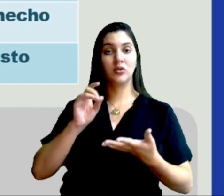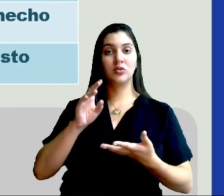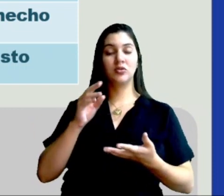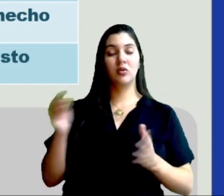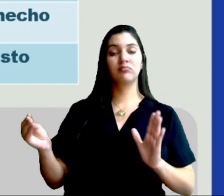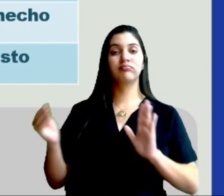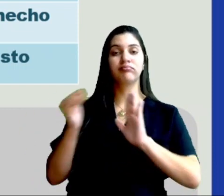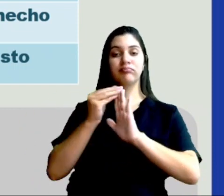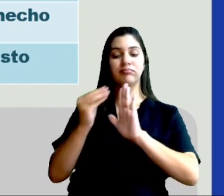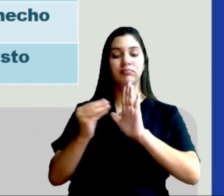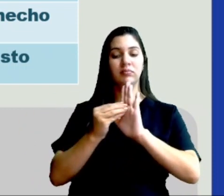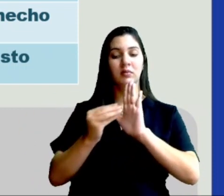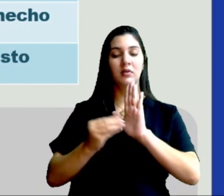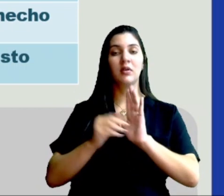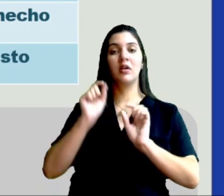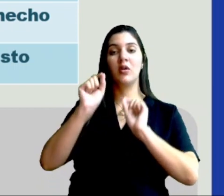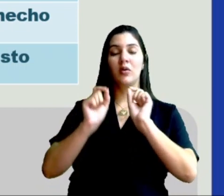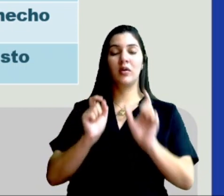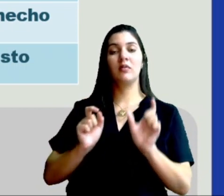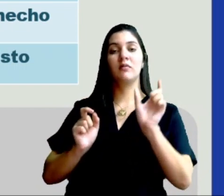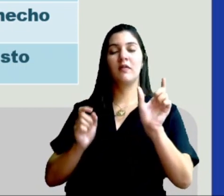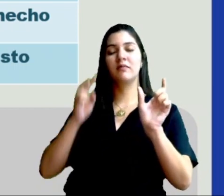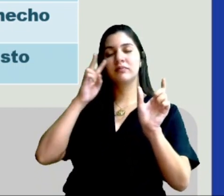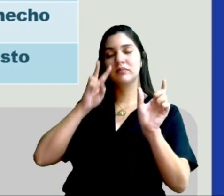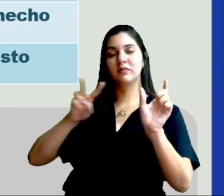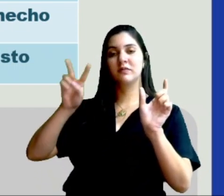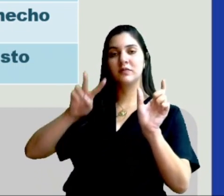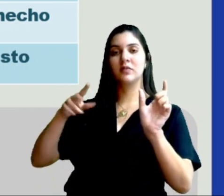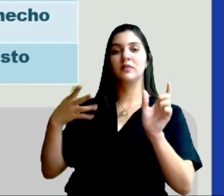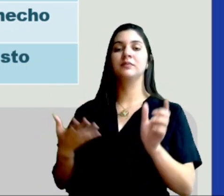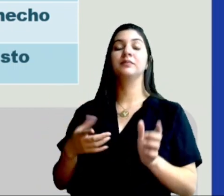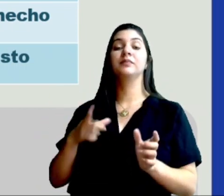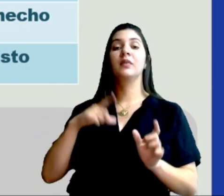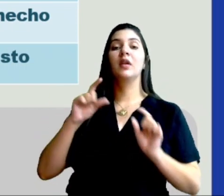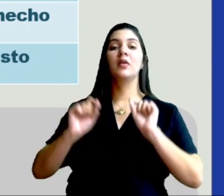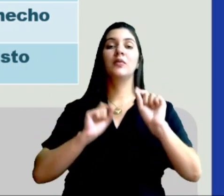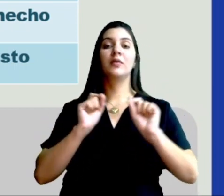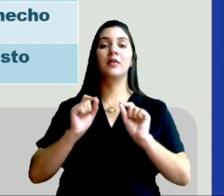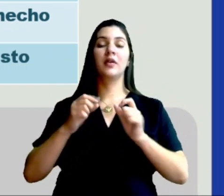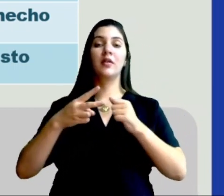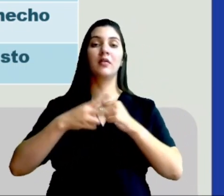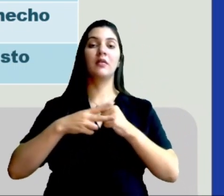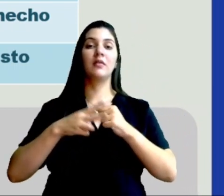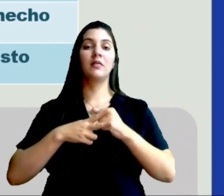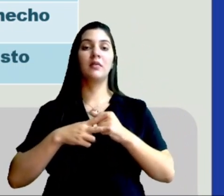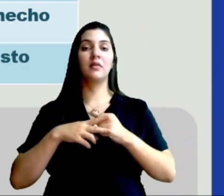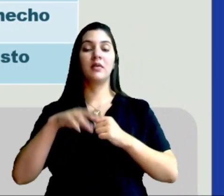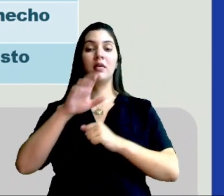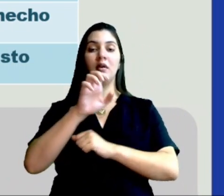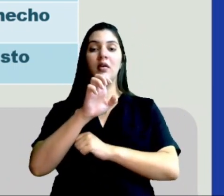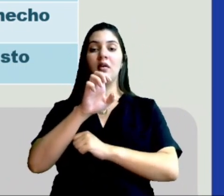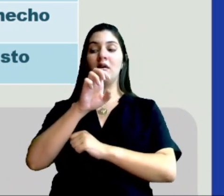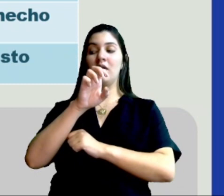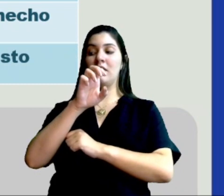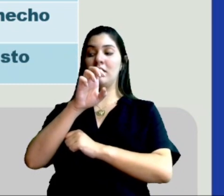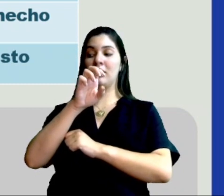só acrescenta o prefixo. Vamos ver, ó. Eu tenho aqui o verbo